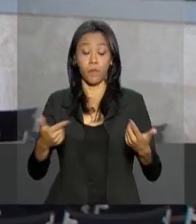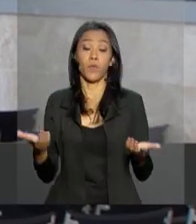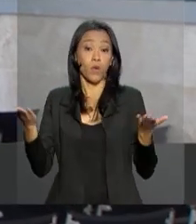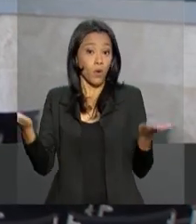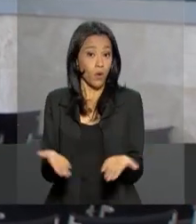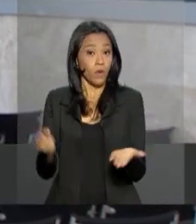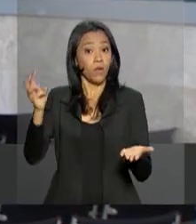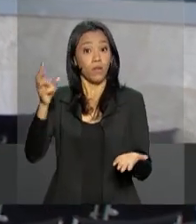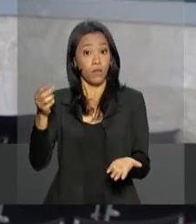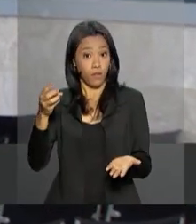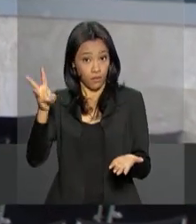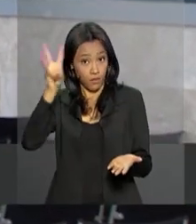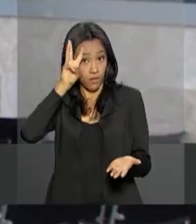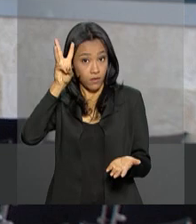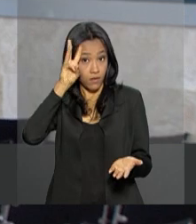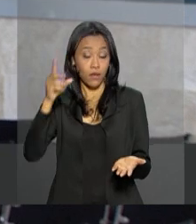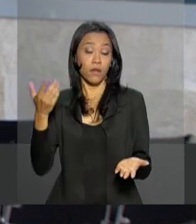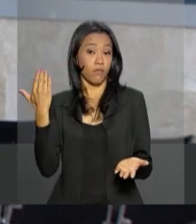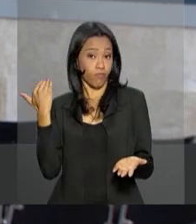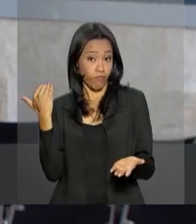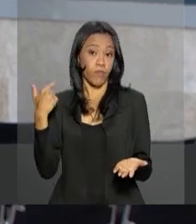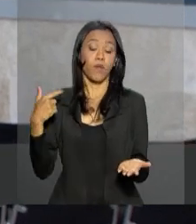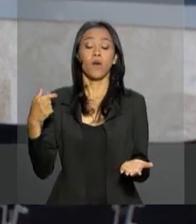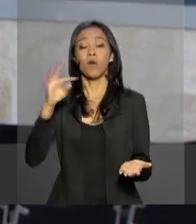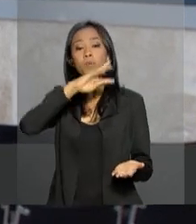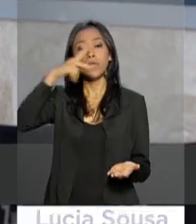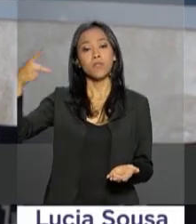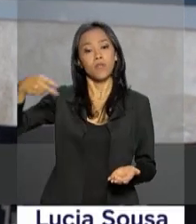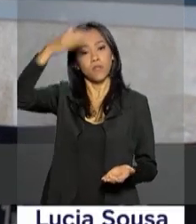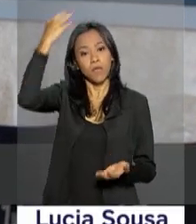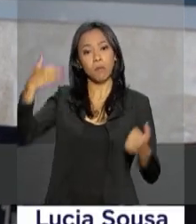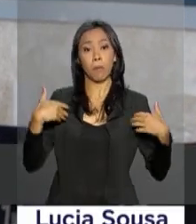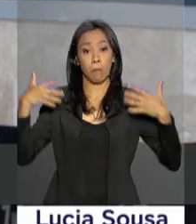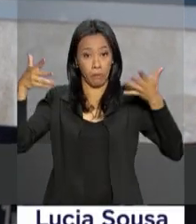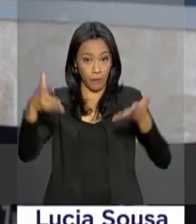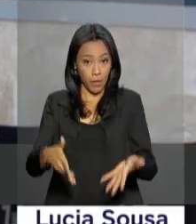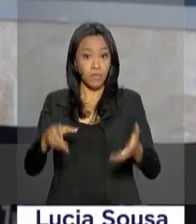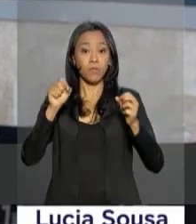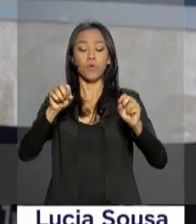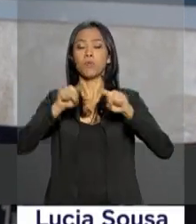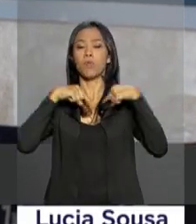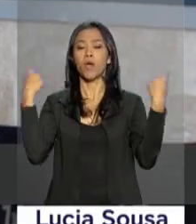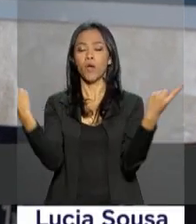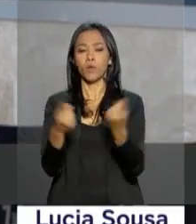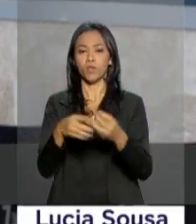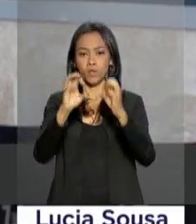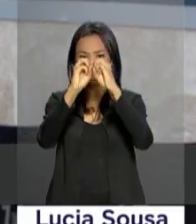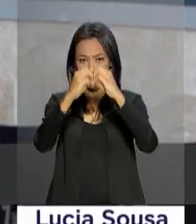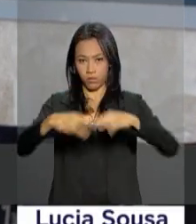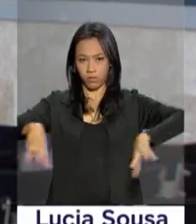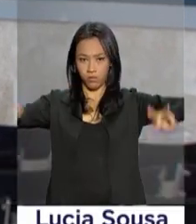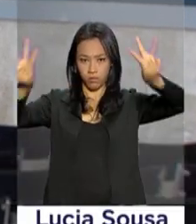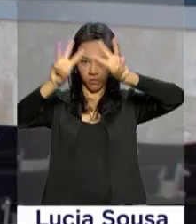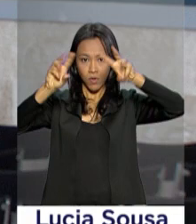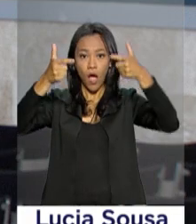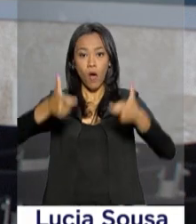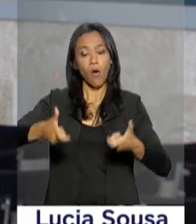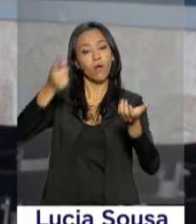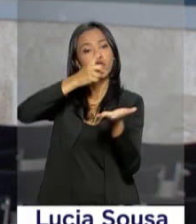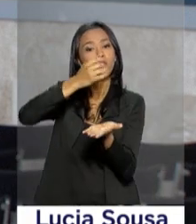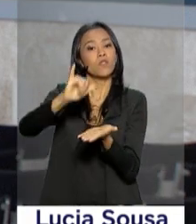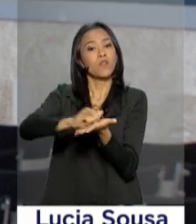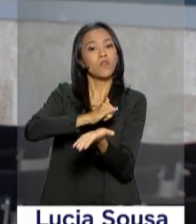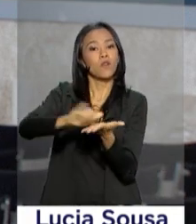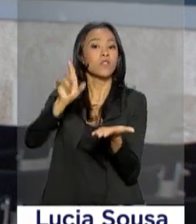presidente michel temer participou da assembléia geral das nações unidas em nova york nos estados unidos o encontro reuniu